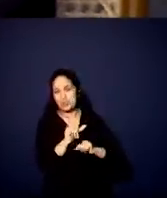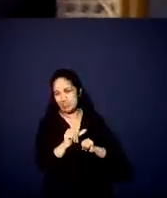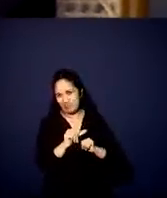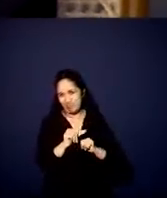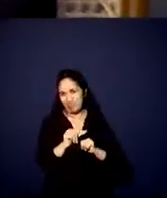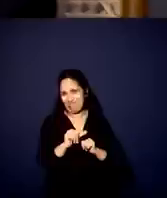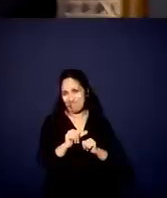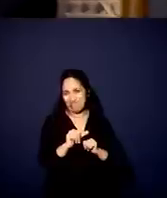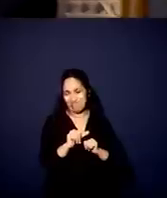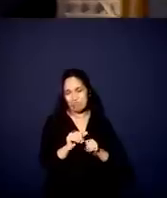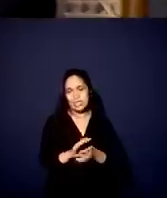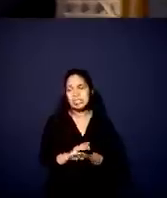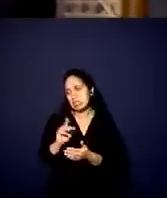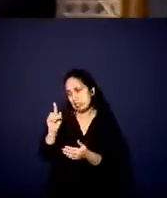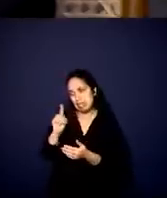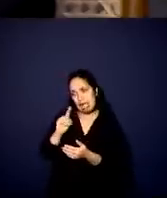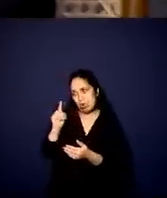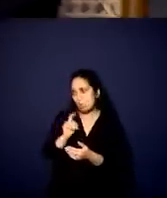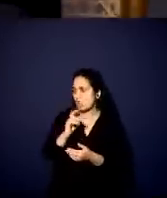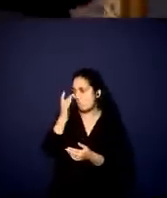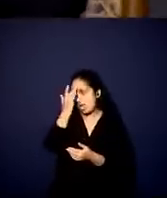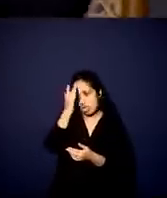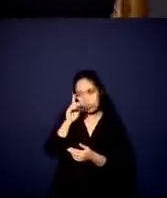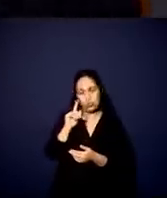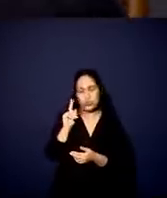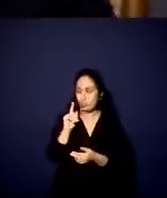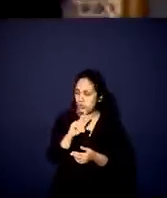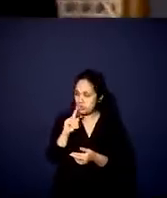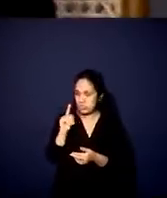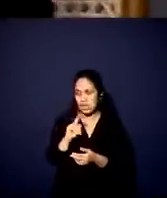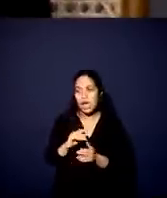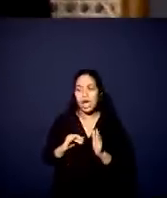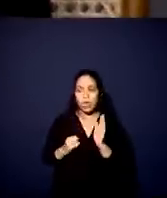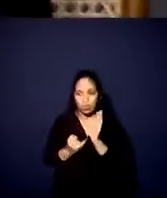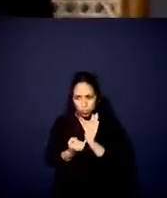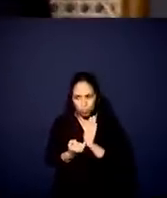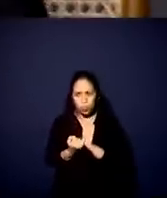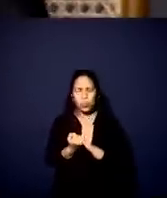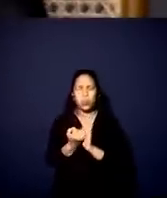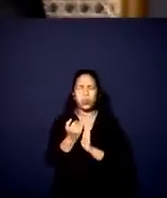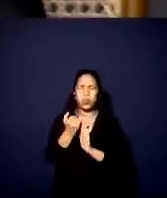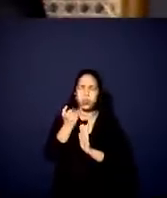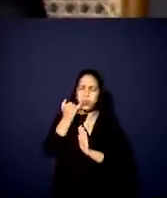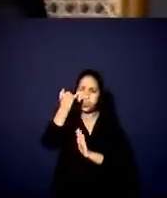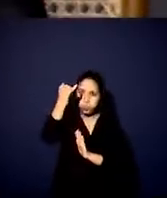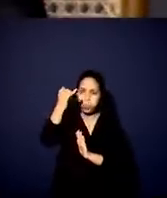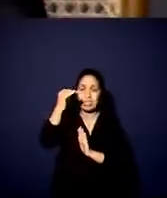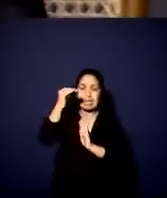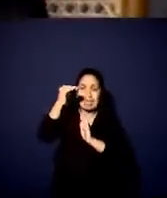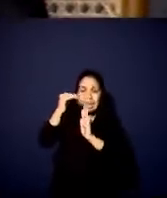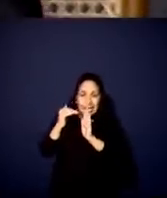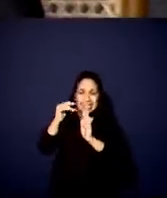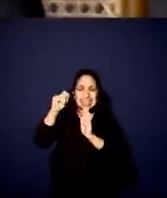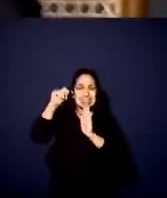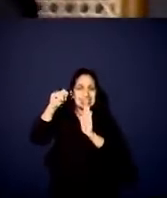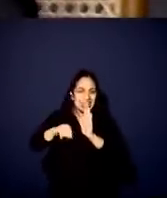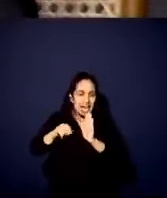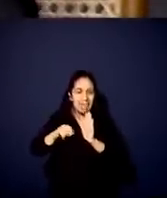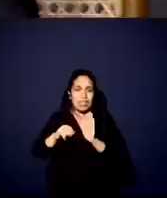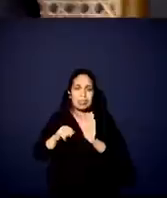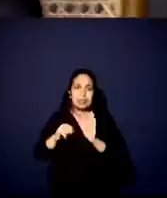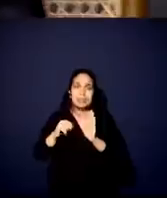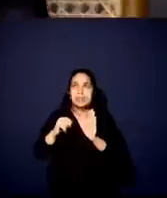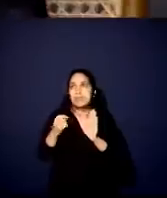não é de fato não vai ser fácil não a inflação tá alta ela pode até cair um pouco mas ela não caiu